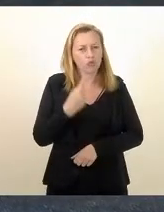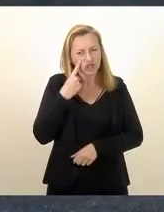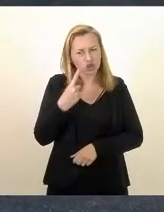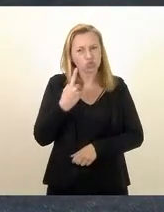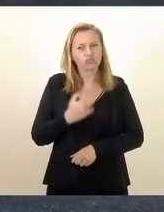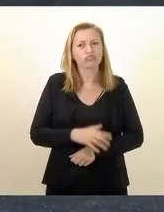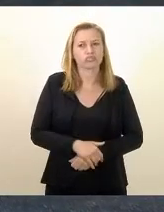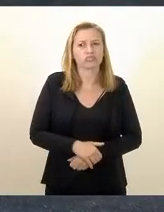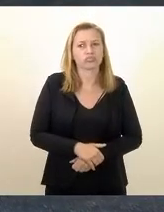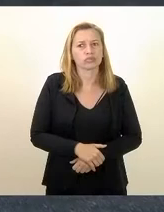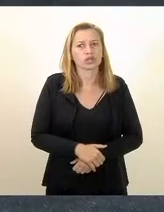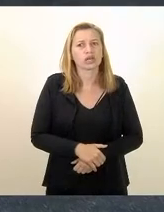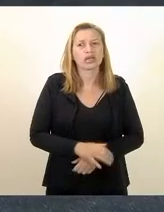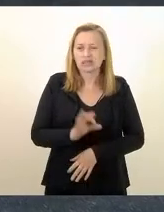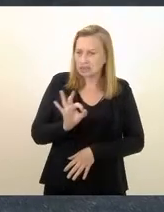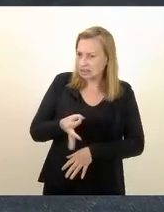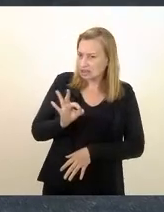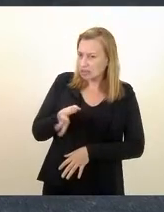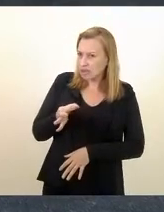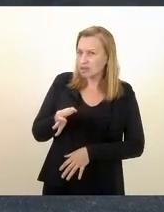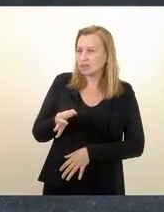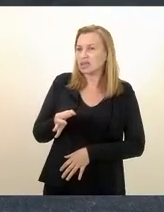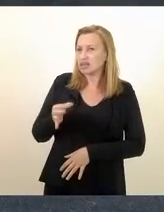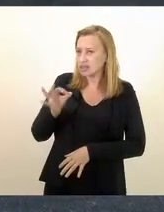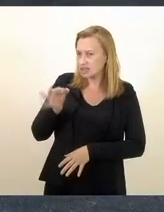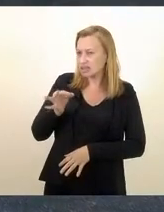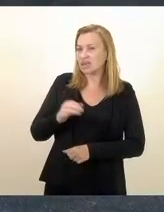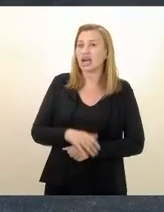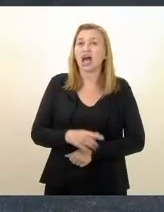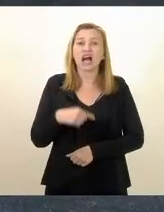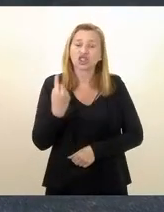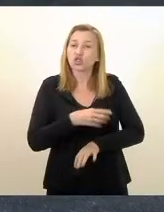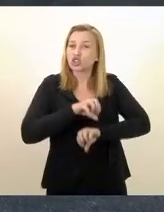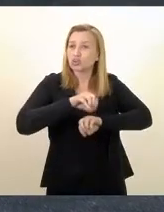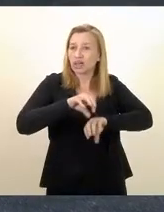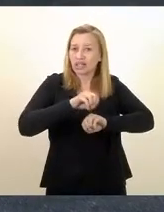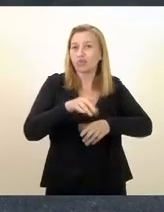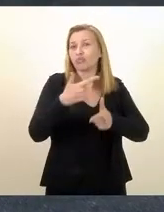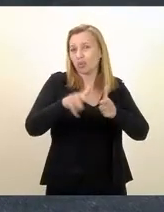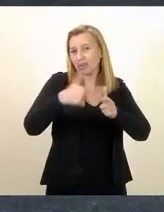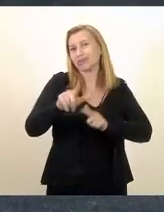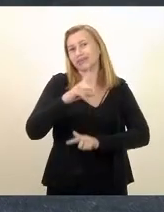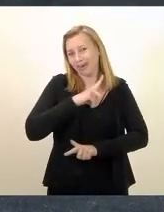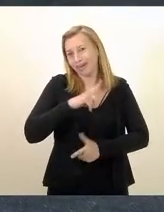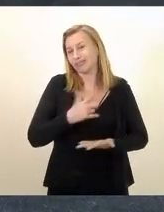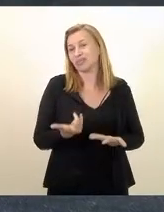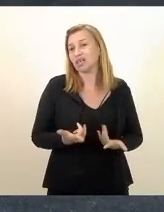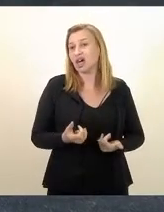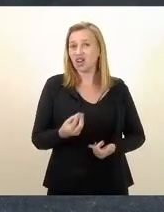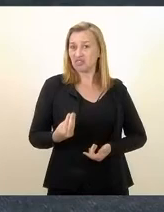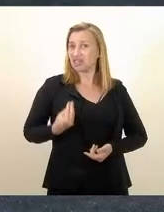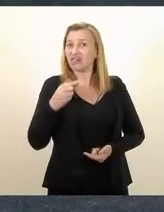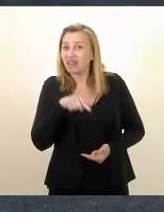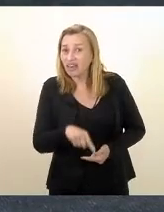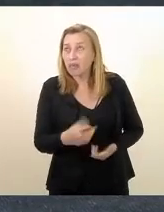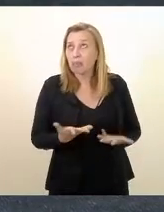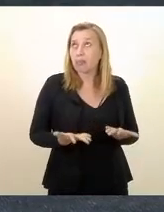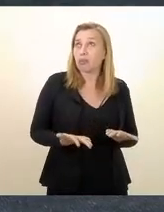que realmente vossa excelência tem toda a razão porque a nossa educação tem muito problema não estamos aqui para